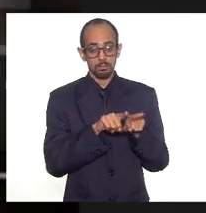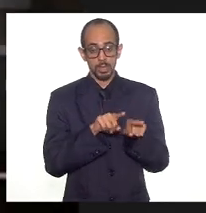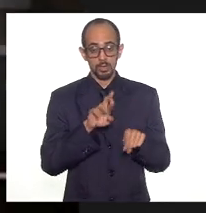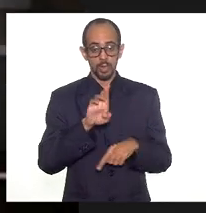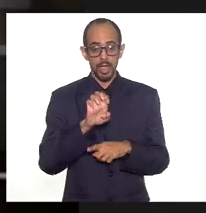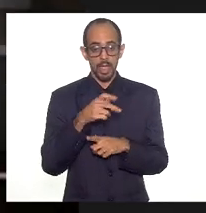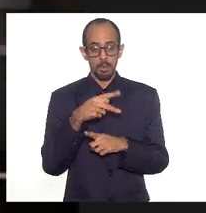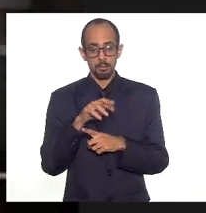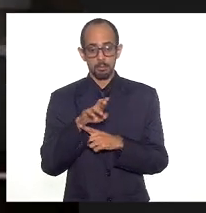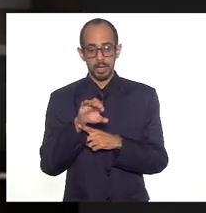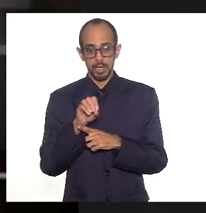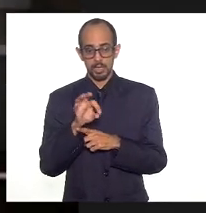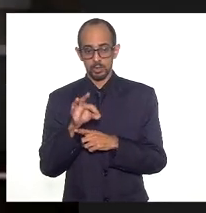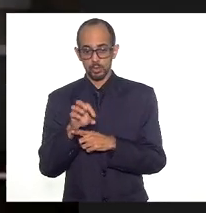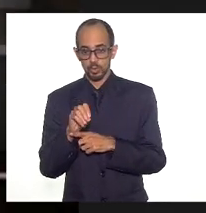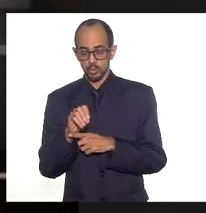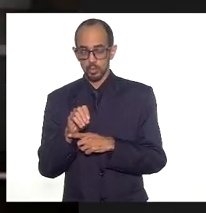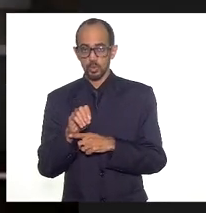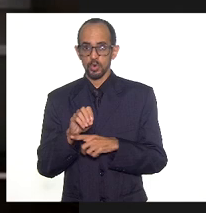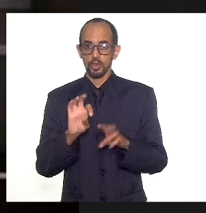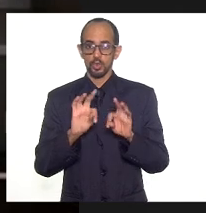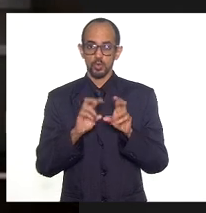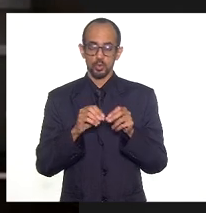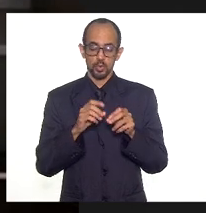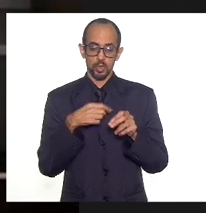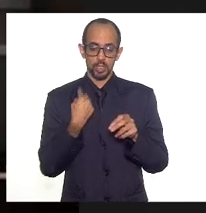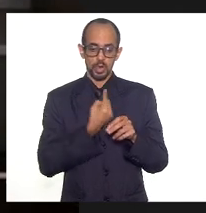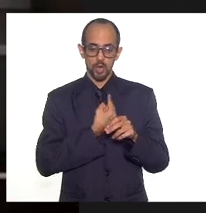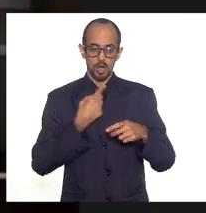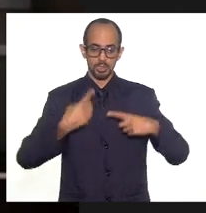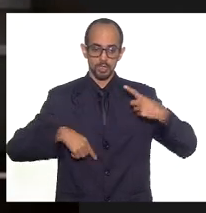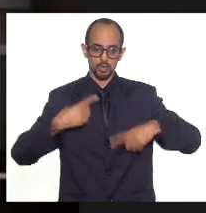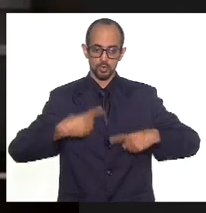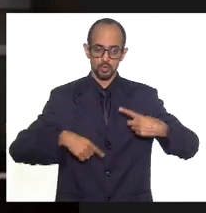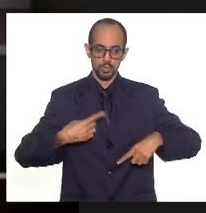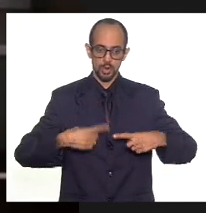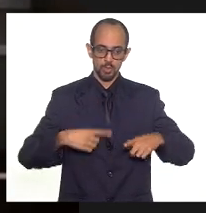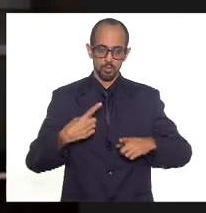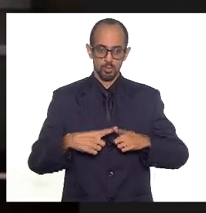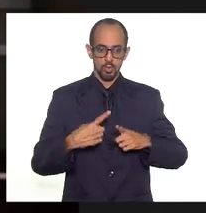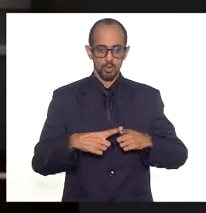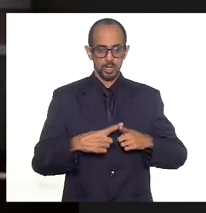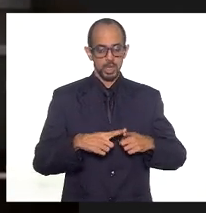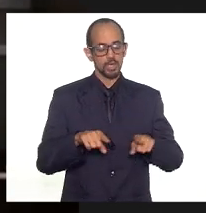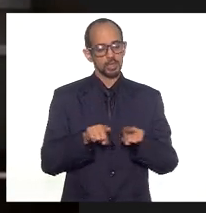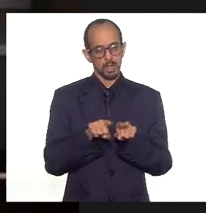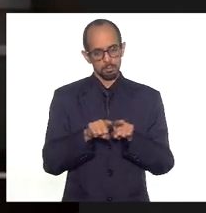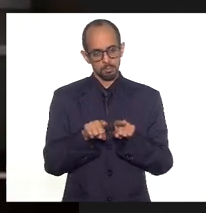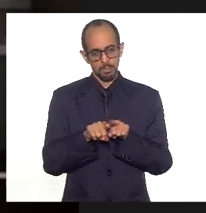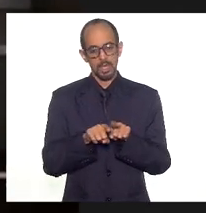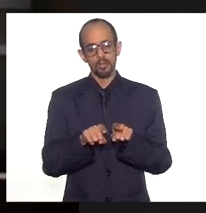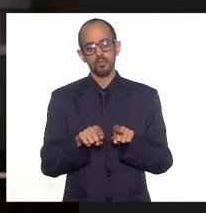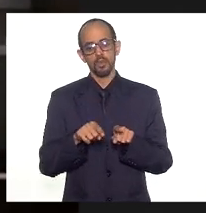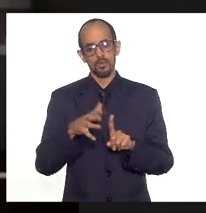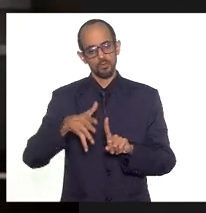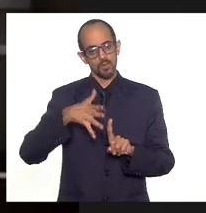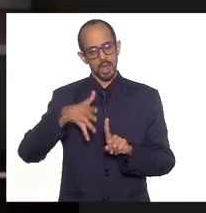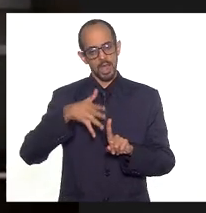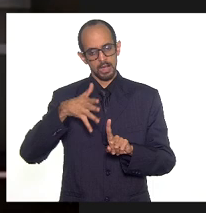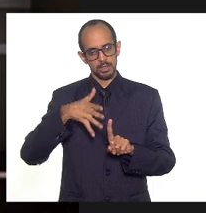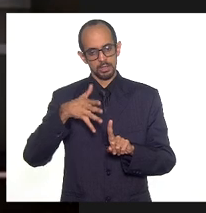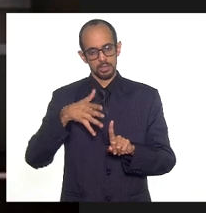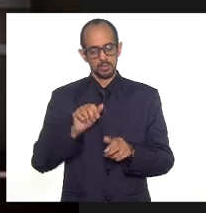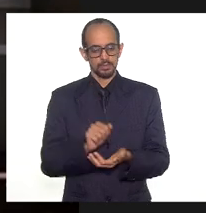ligação, né, com tudo isso que a gente está discutindo, porque né, foi também colocado, né, falta um